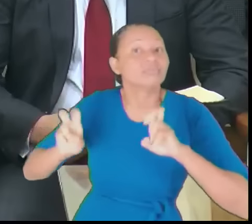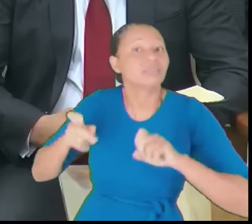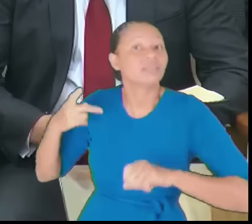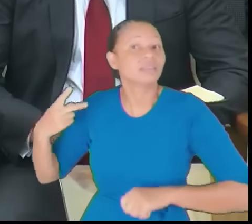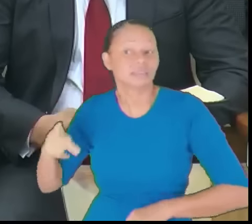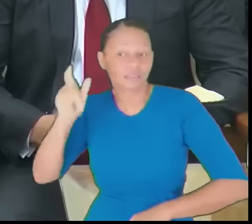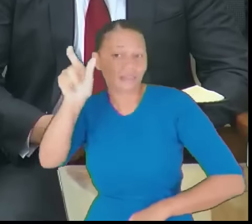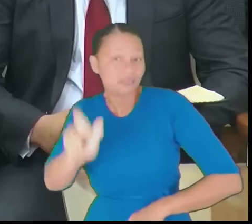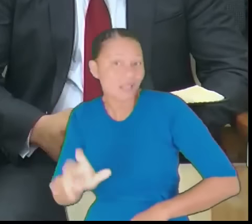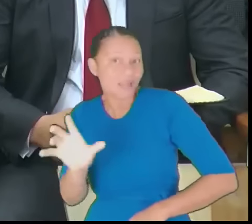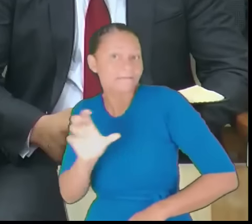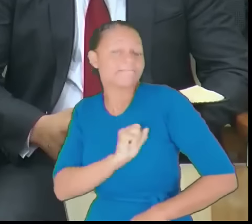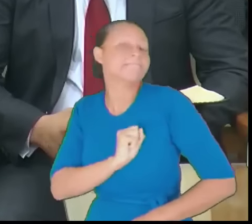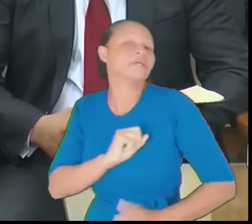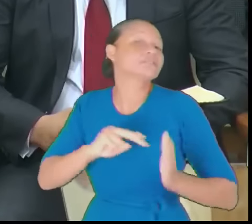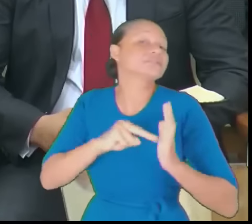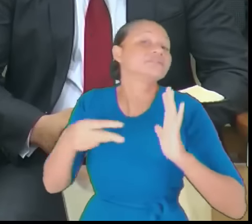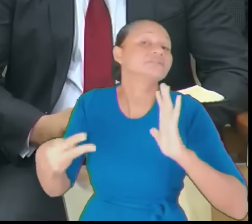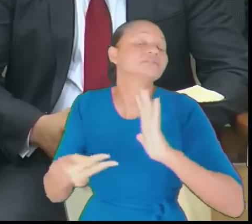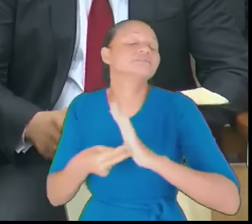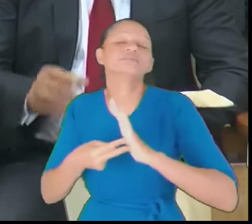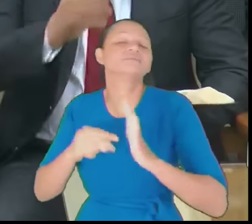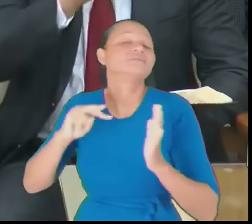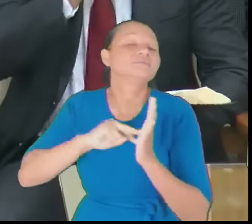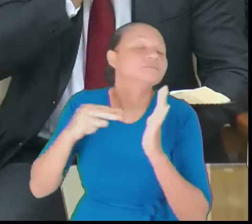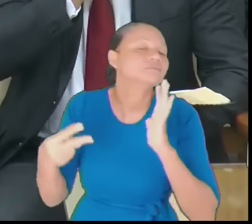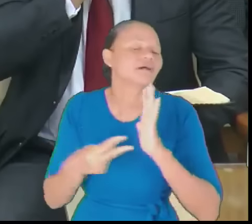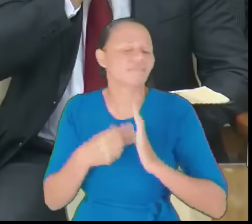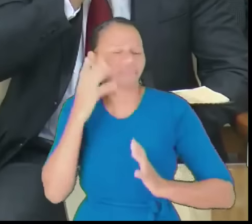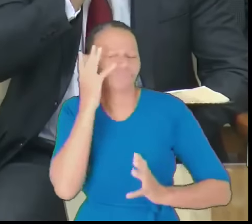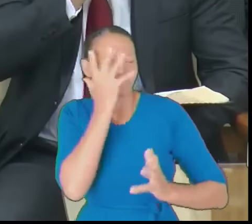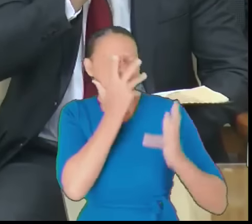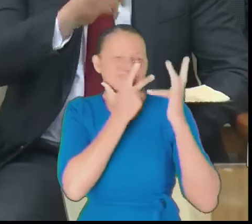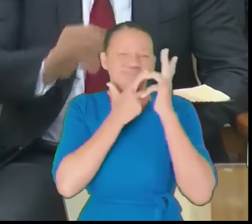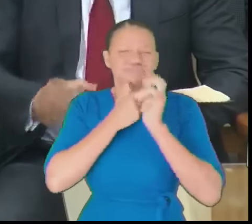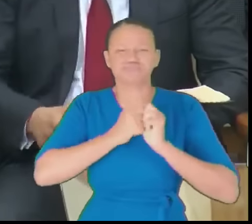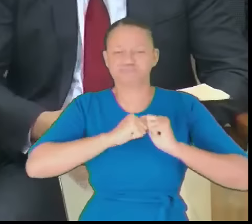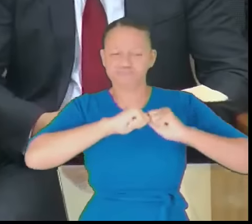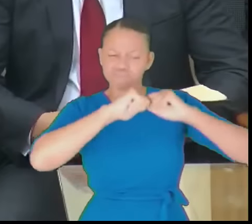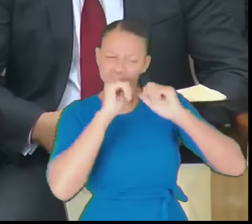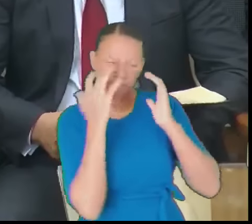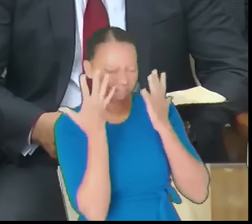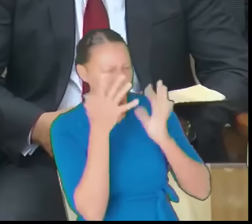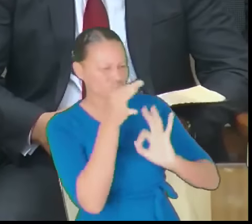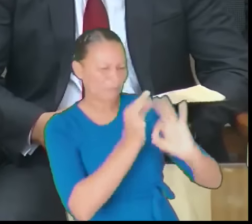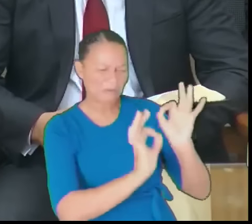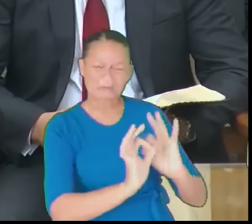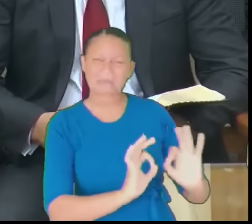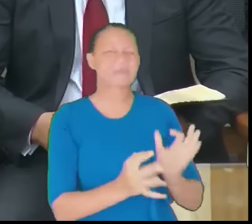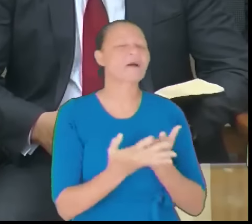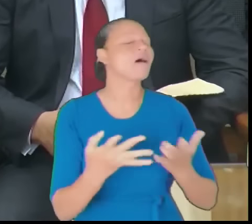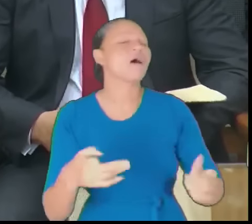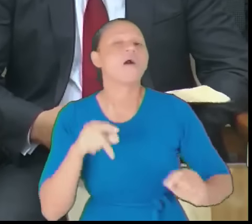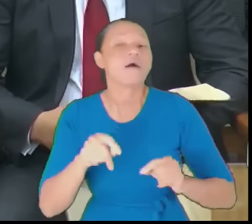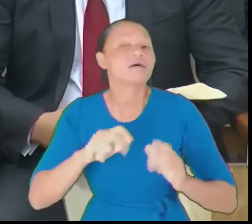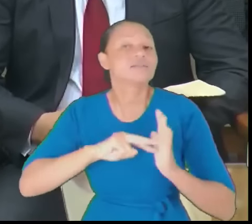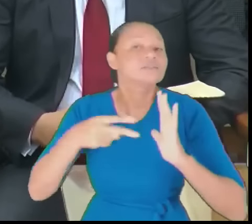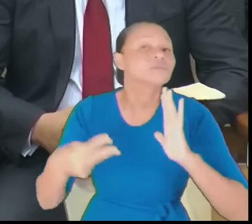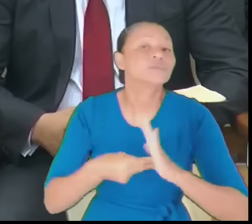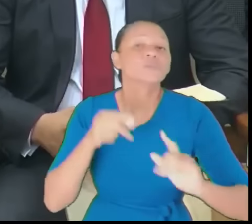aquela amada representa quem? Aquela amada tão bela, tão bem feita, tão bem elaborada, ela representa quem?